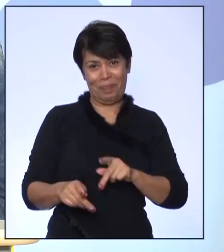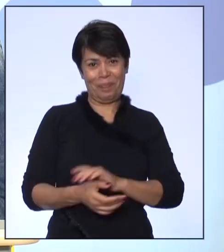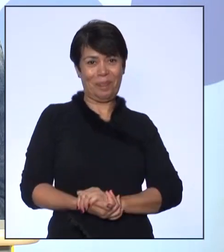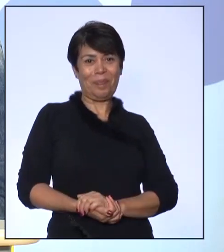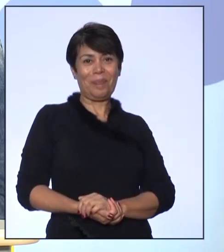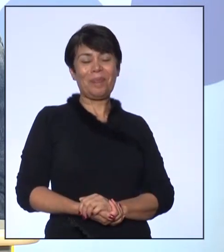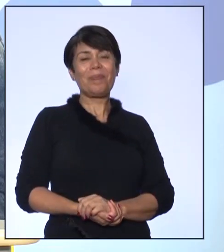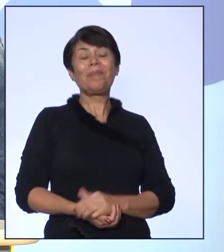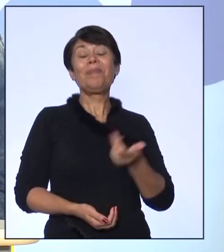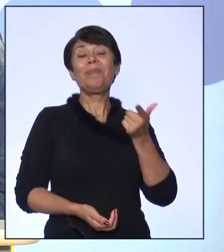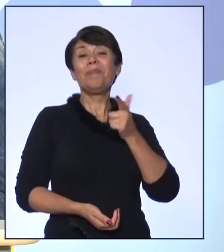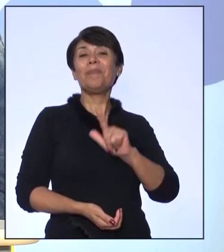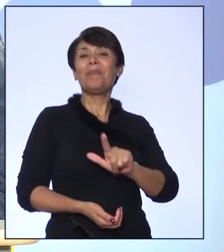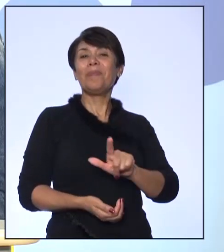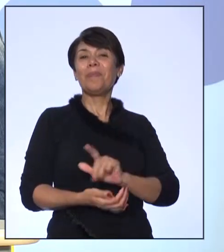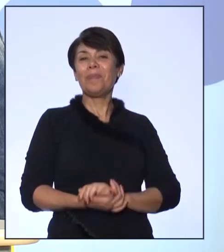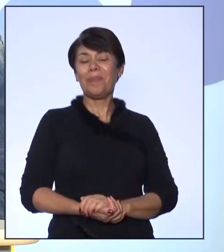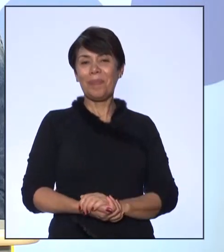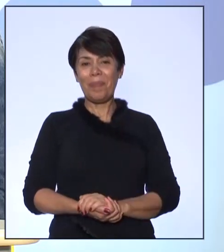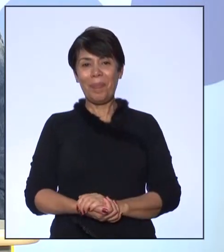lá, próximo.